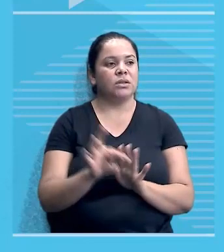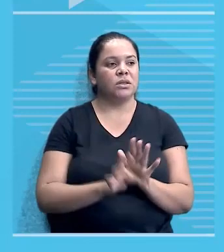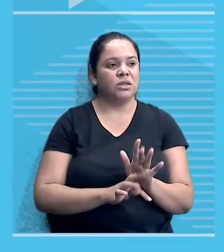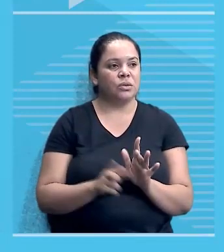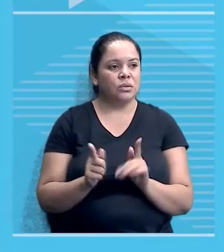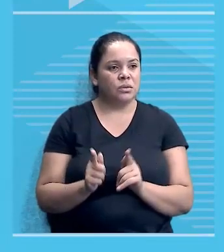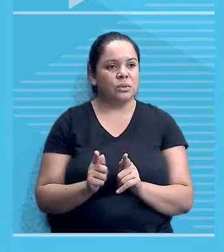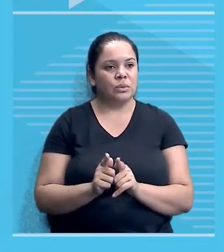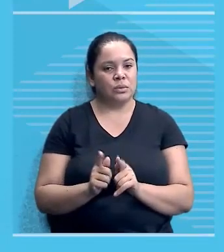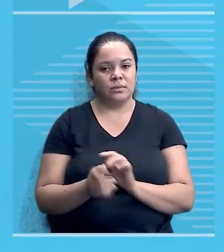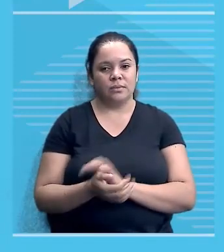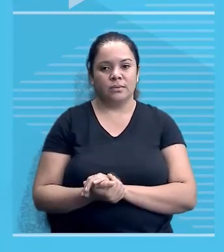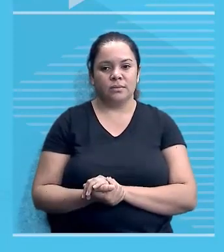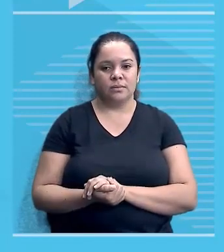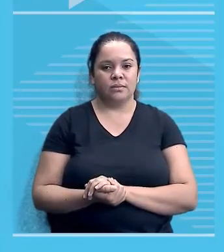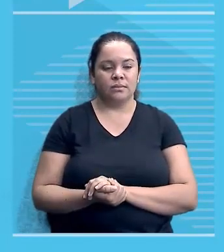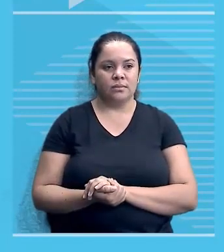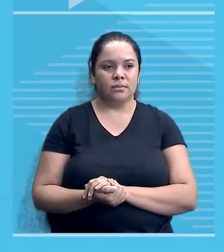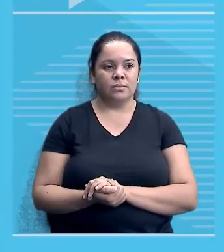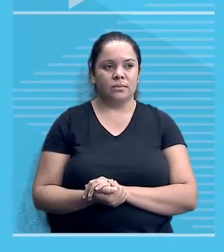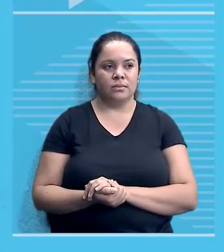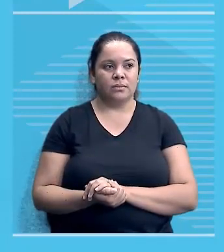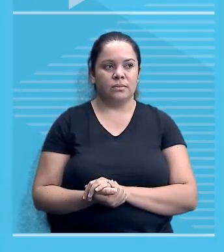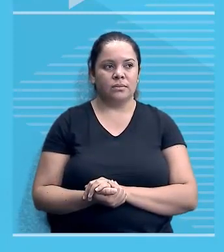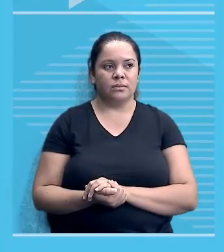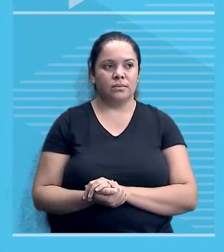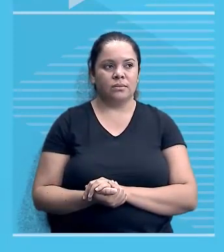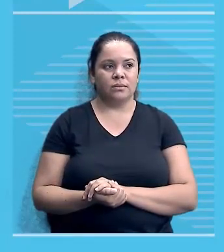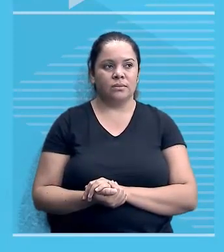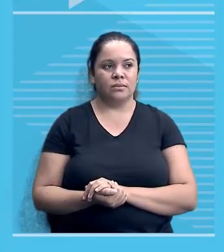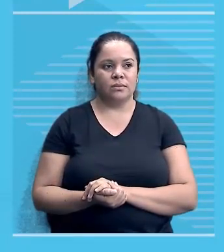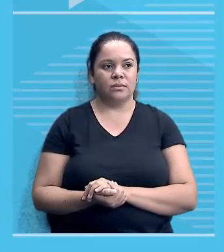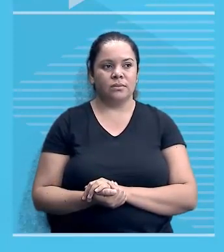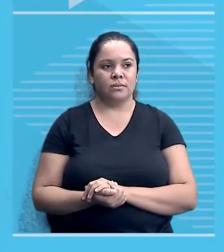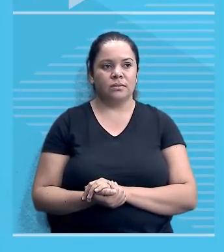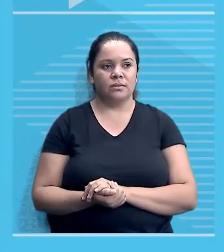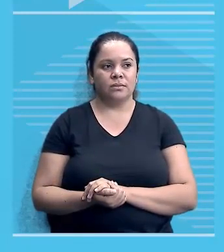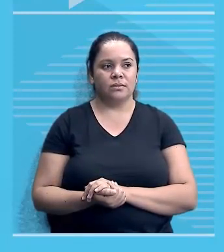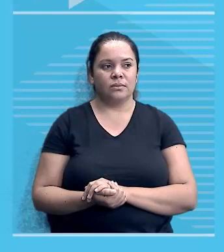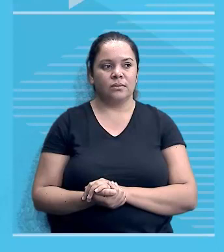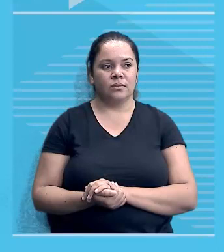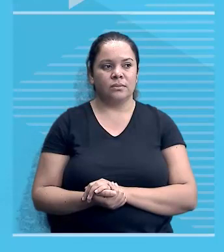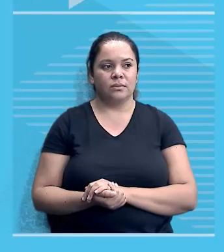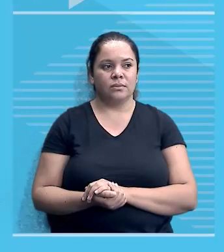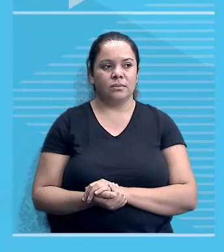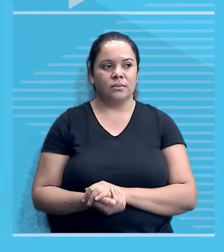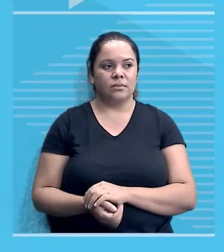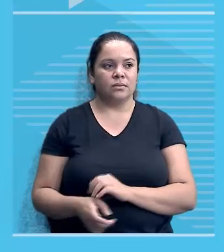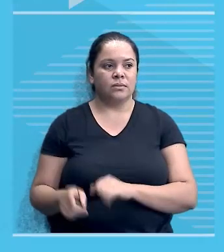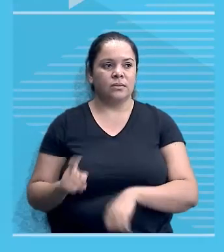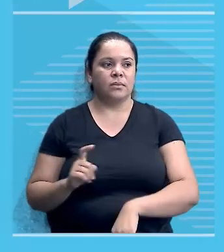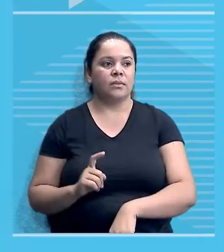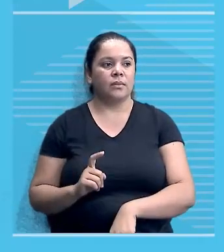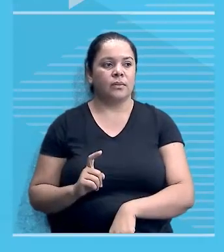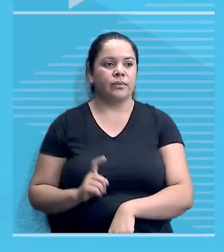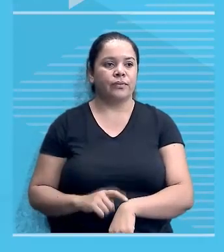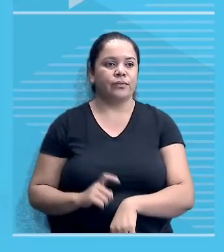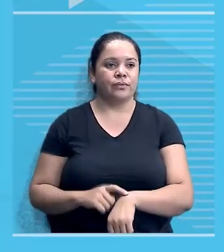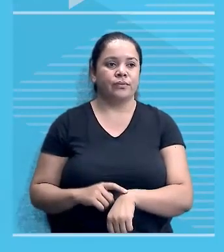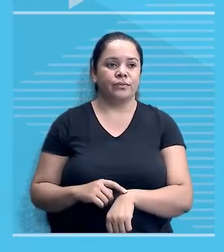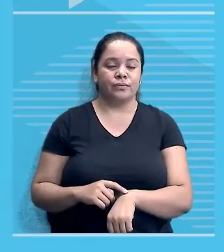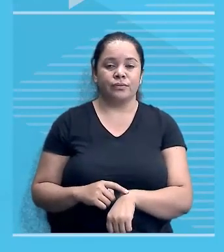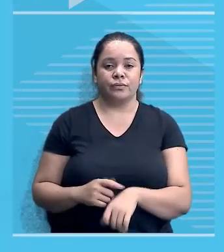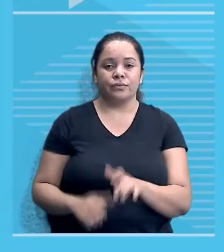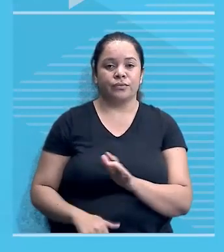ok olha só essa quarta questão né como o nosso tempo aqui já tá expirando né o